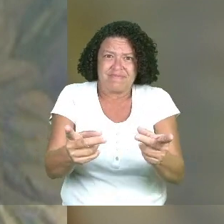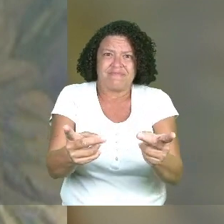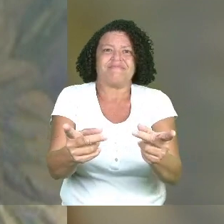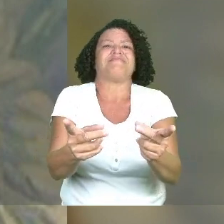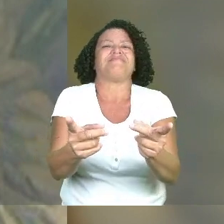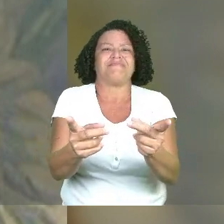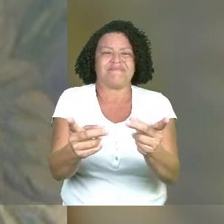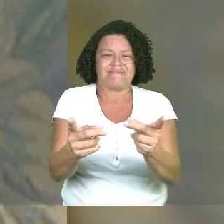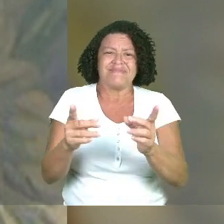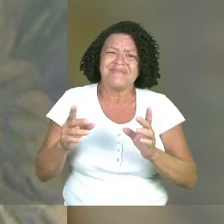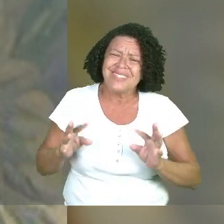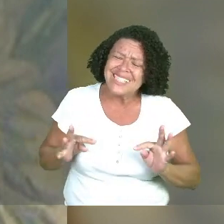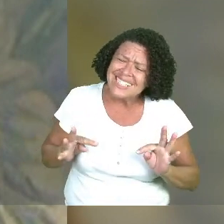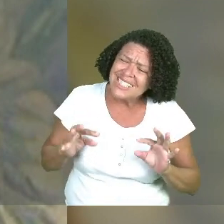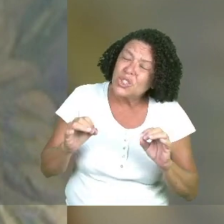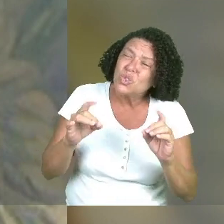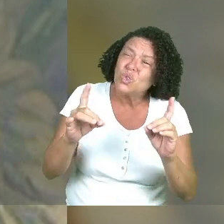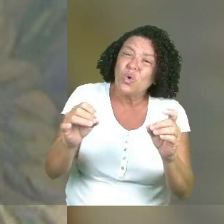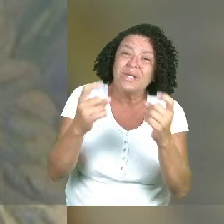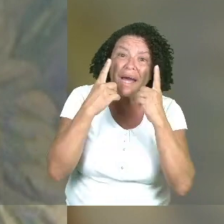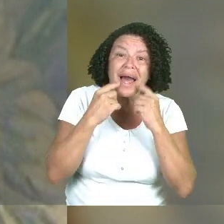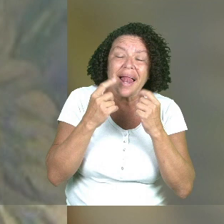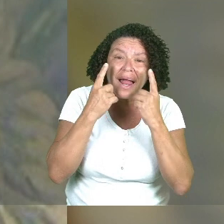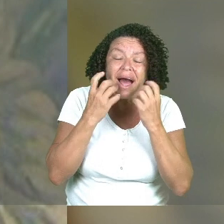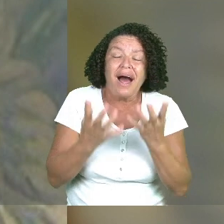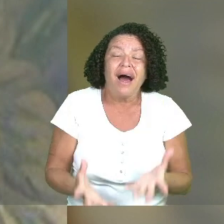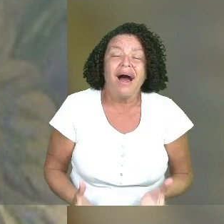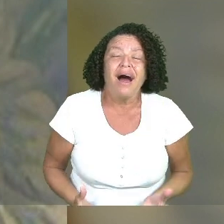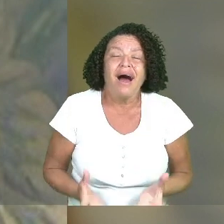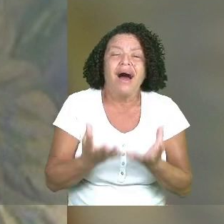e todas as lágrimas se secarão,